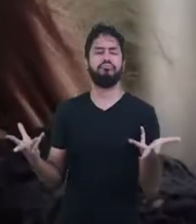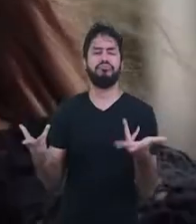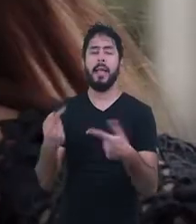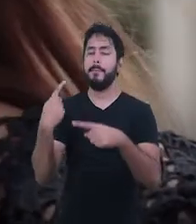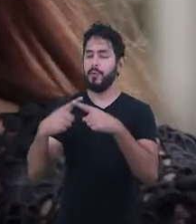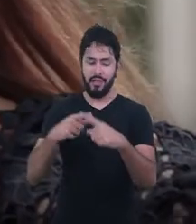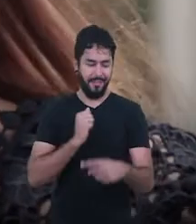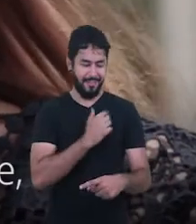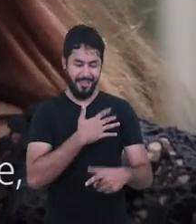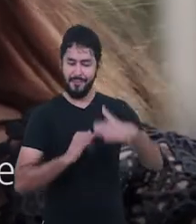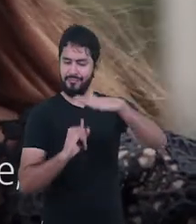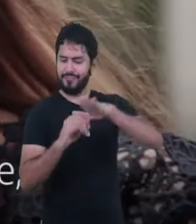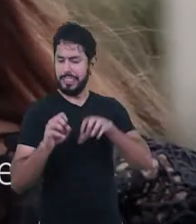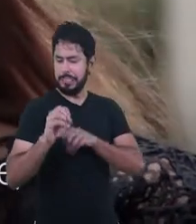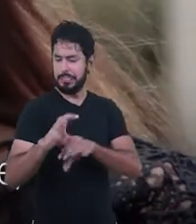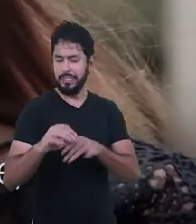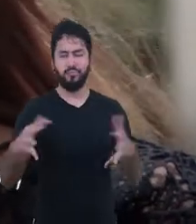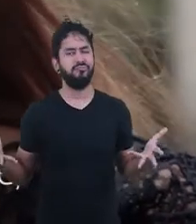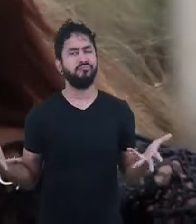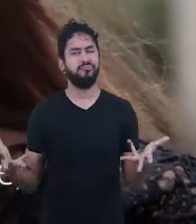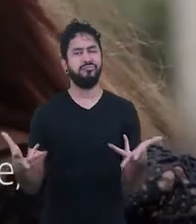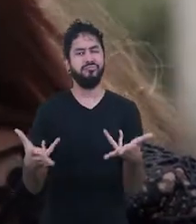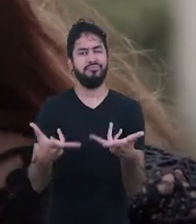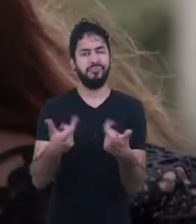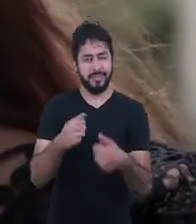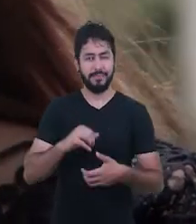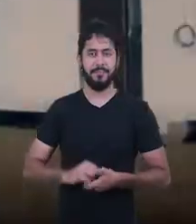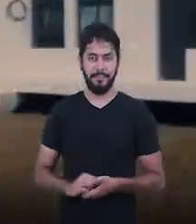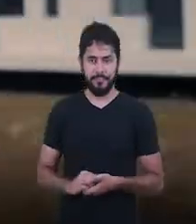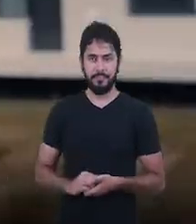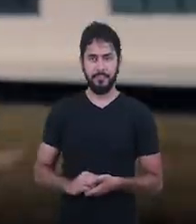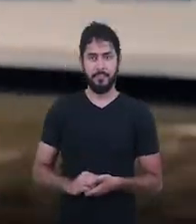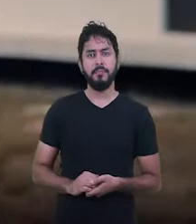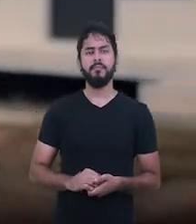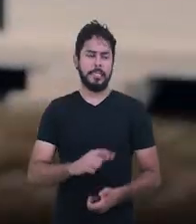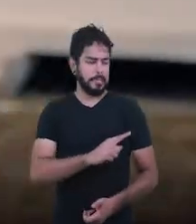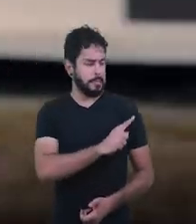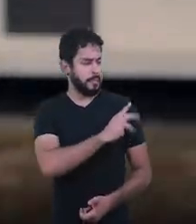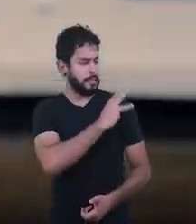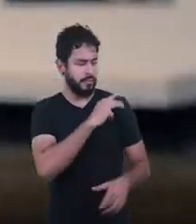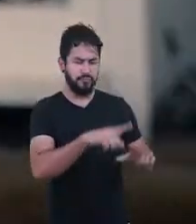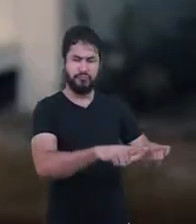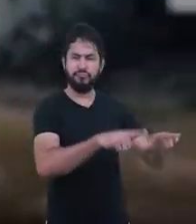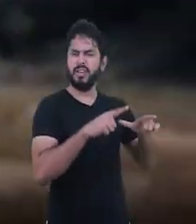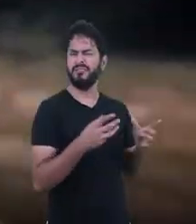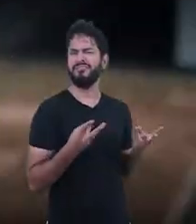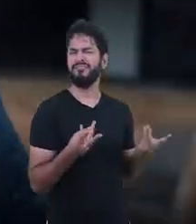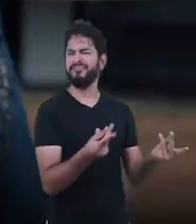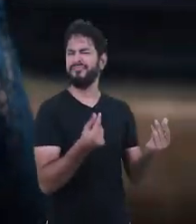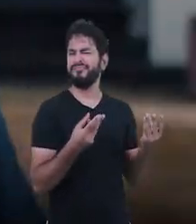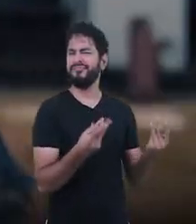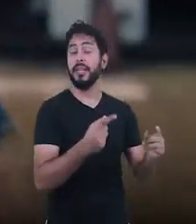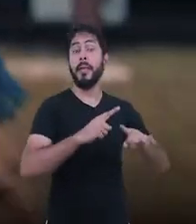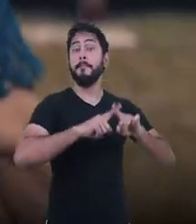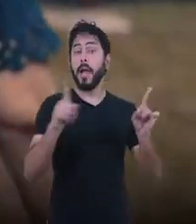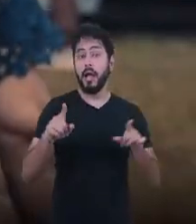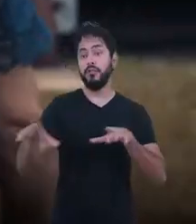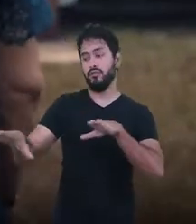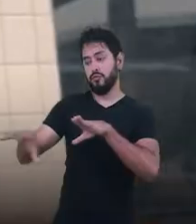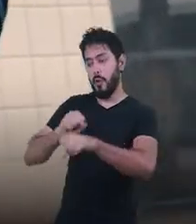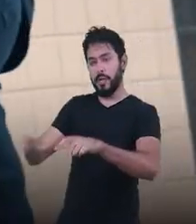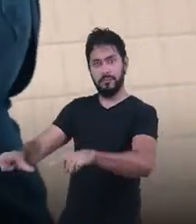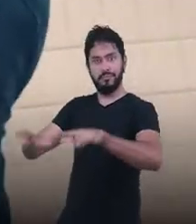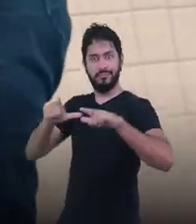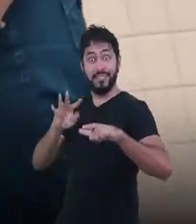profissionais de qualidade, porque essa instituição só dá ensino de qualidade, só tem ensino de qualidade. A gente não tem muita perspectiva do que vai fazer com